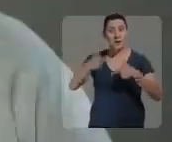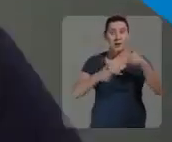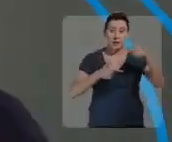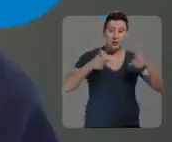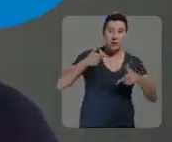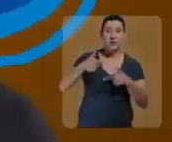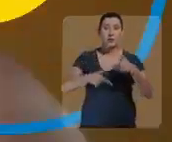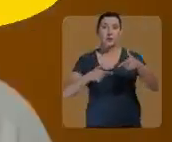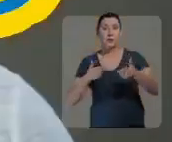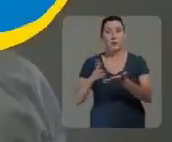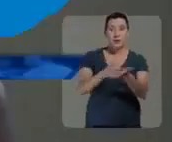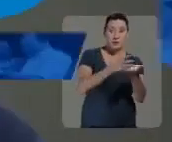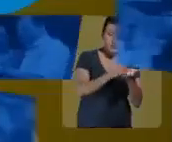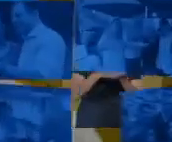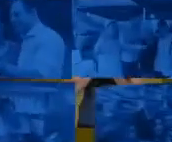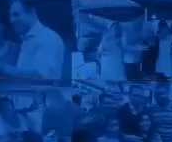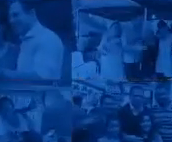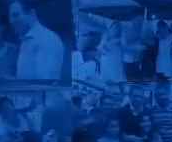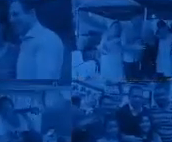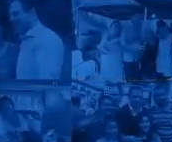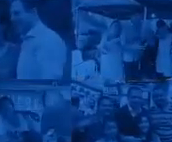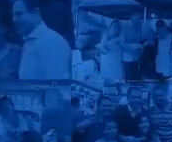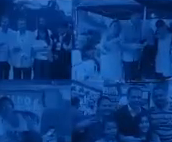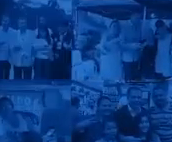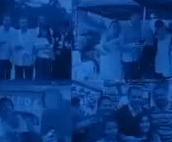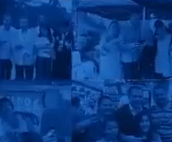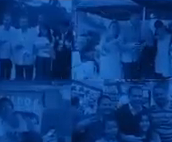Trabalhador. Termina aqui o programa João Dória 45.